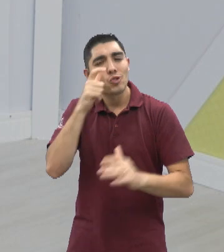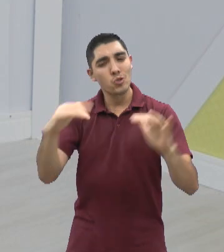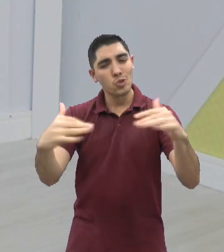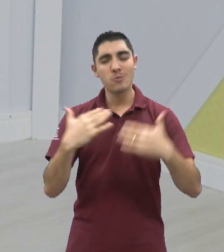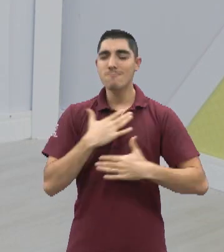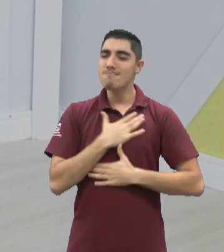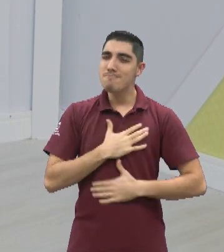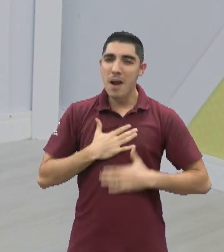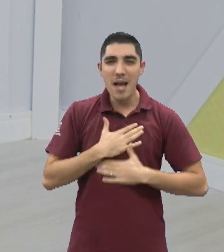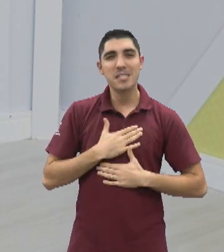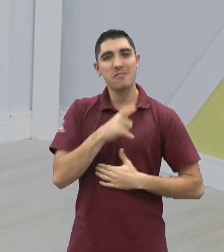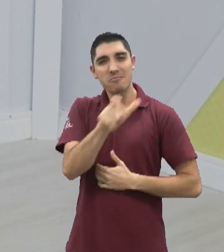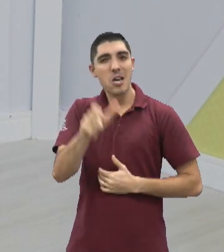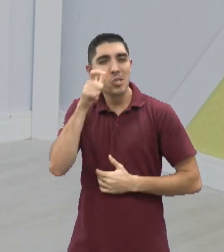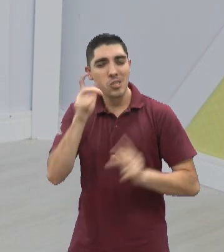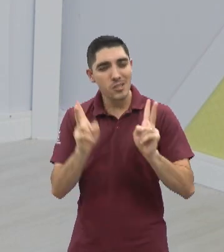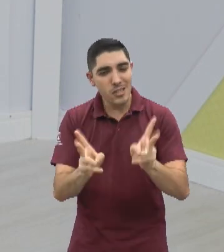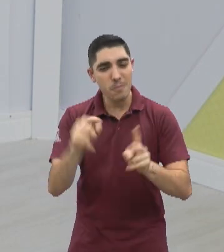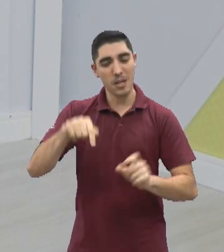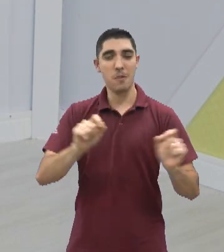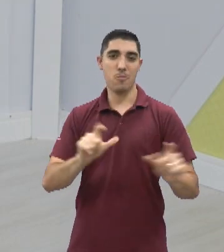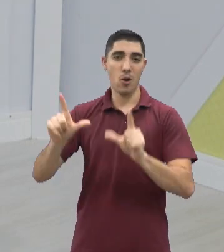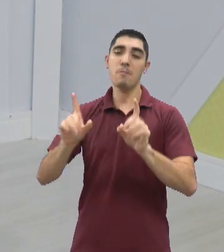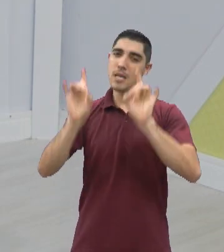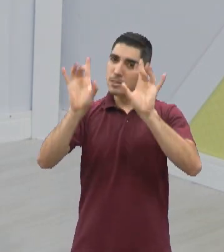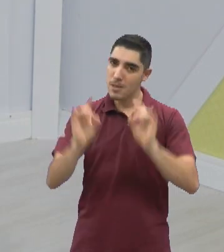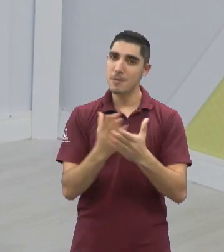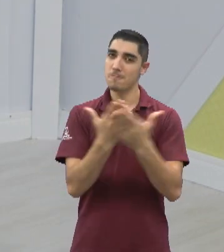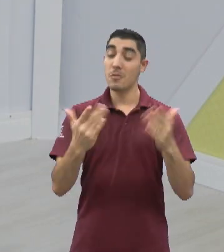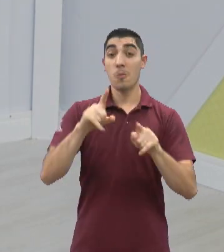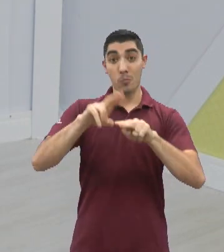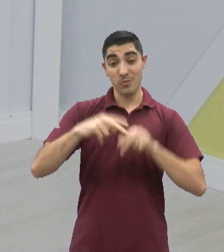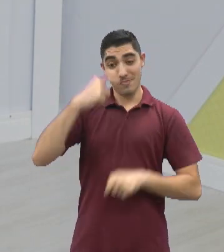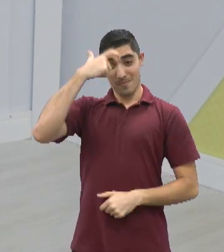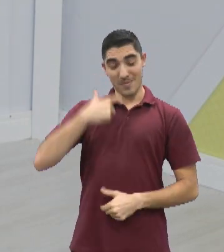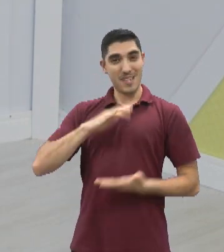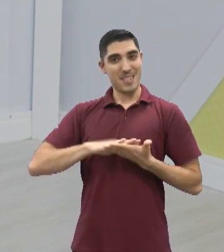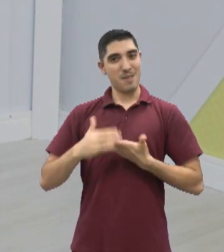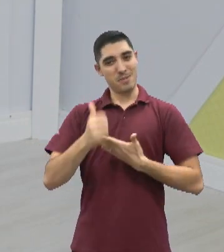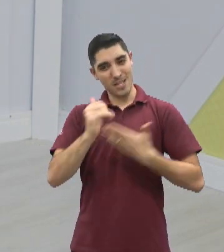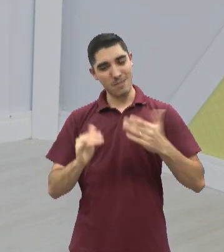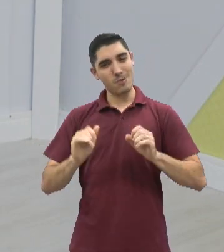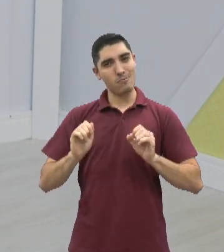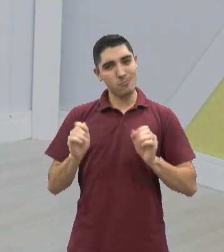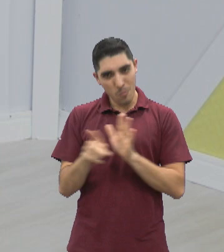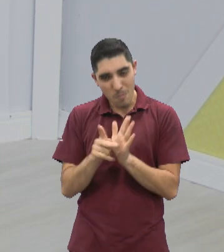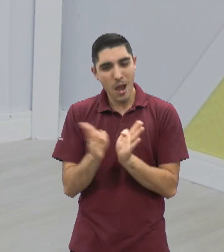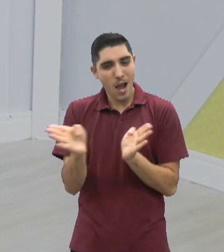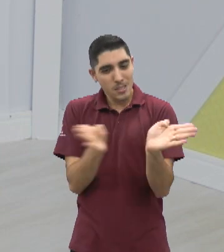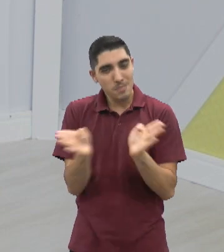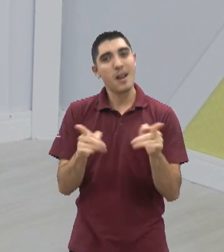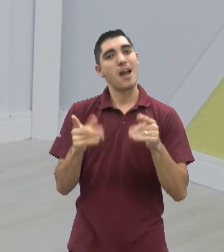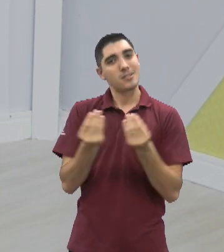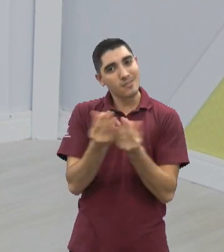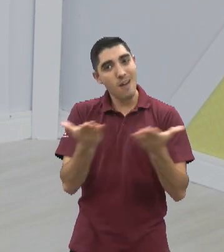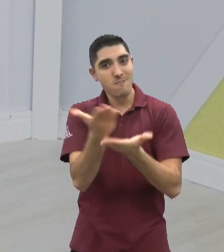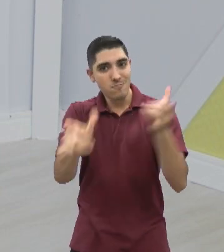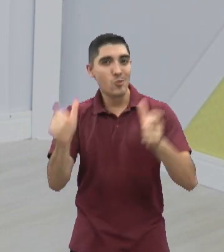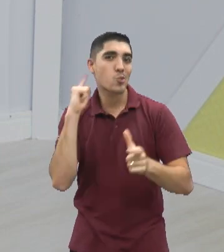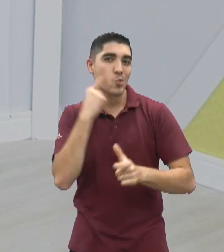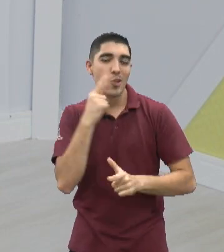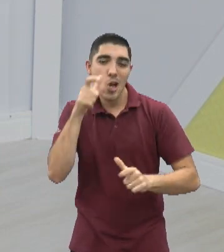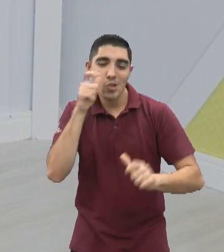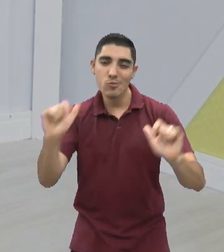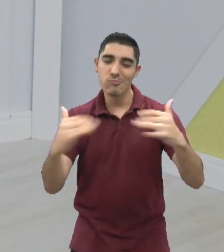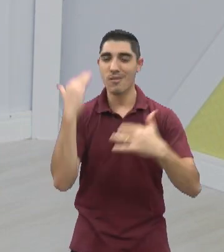nos acompanhando. O programa também é feito para vocês através desse cara aqui e de todos os intérpretes que aqui trabalham na nossa